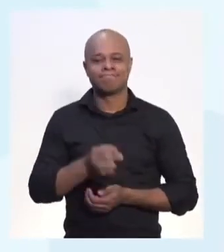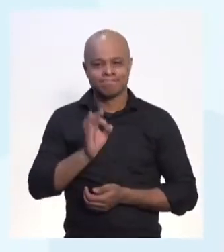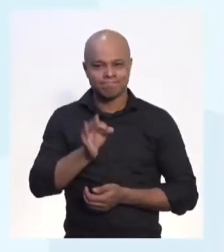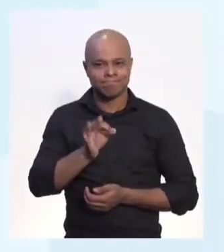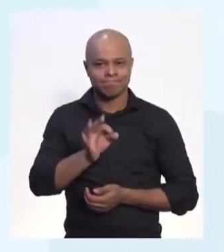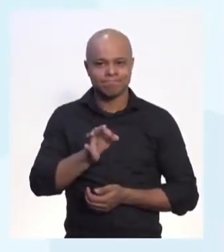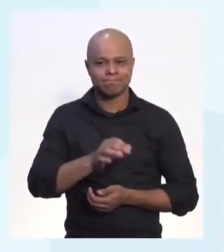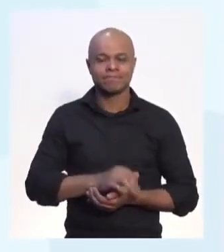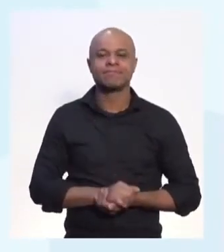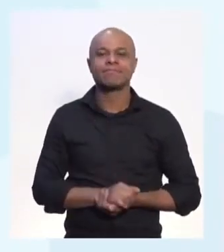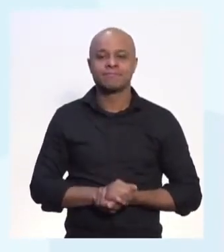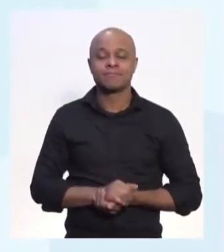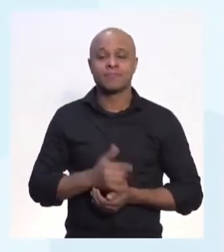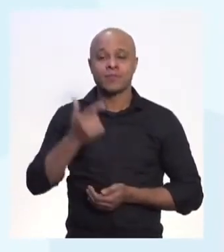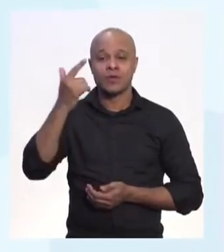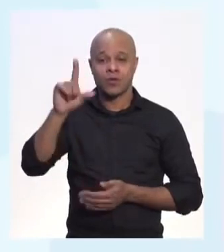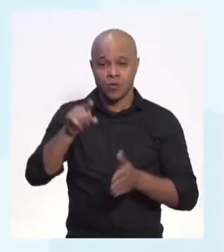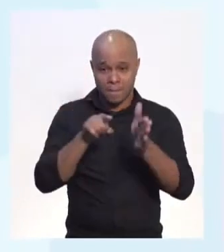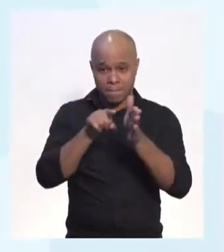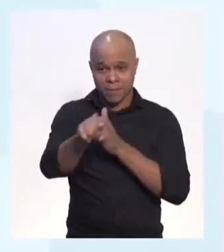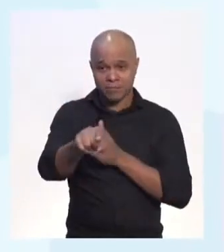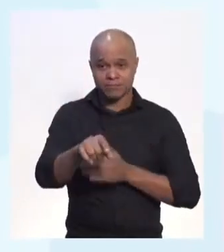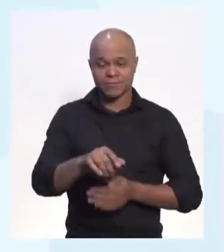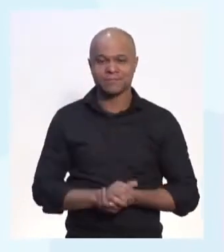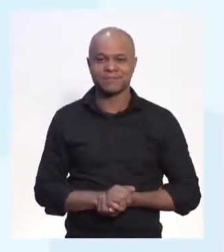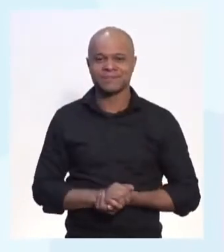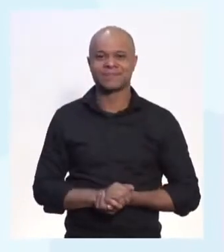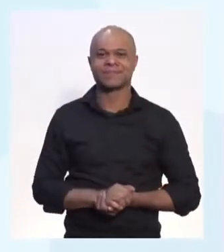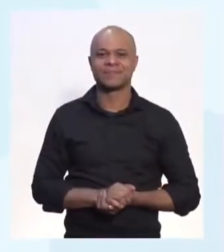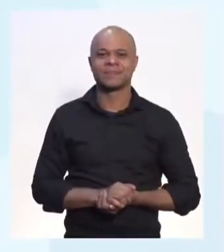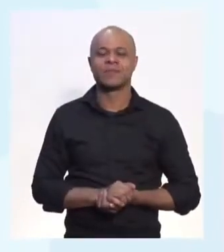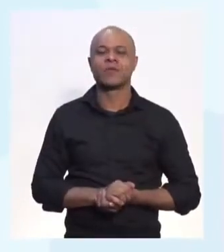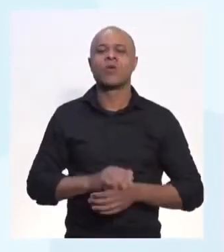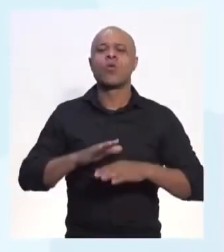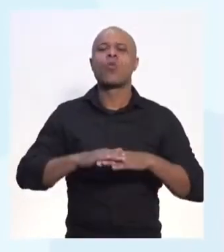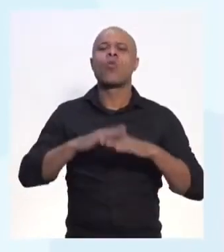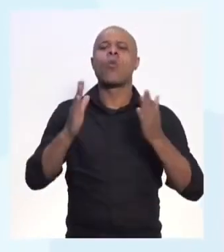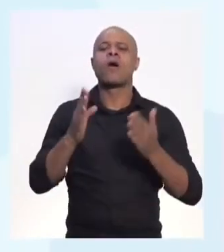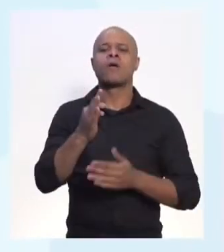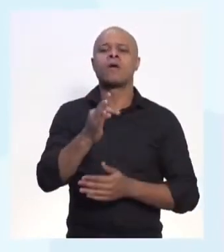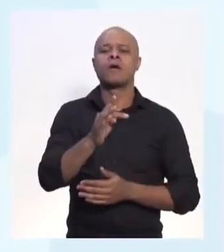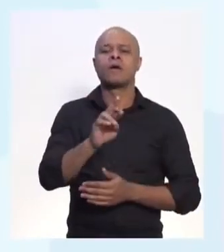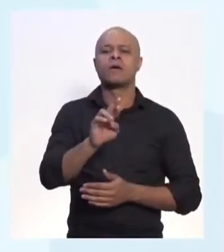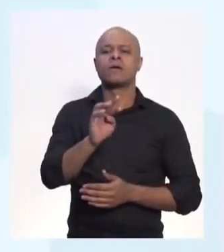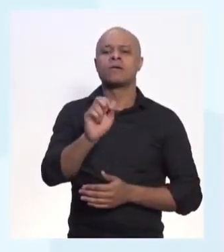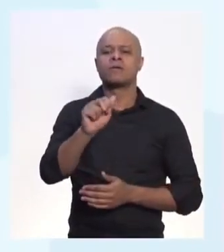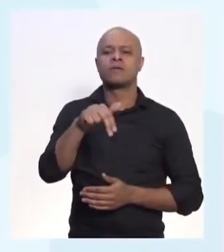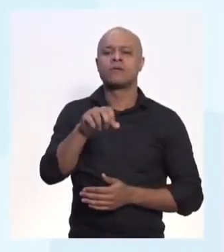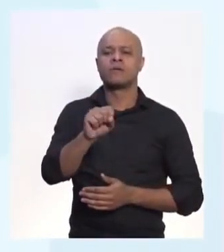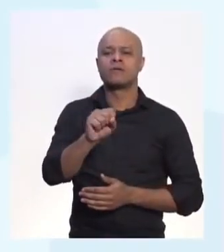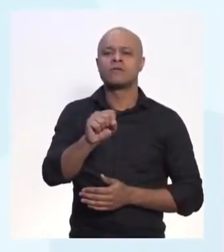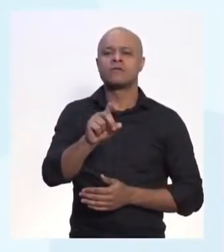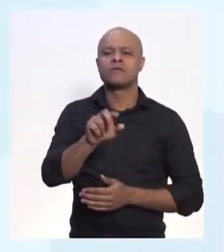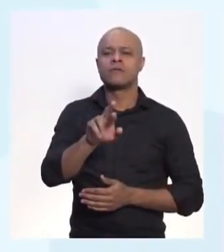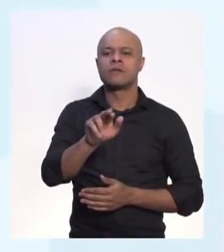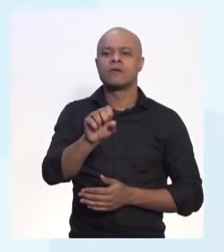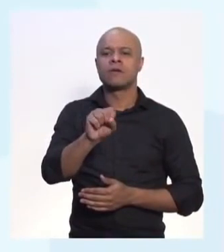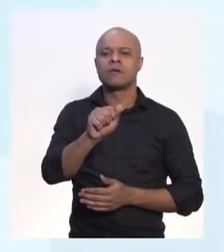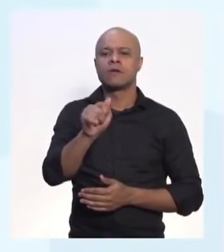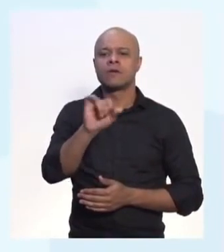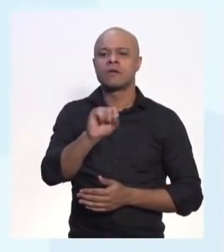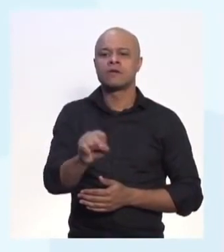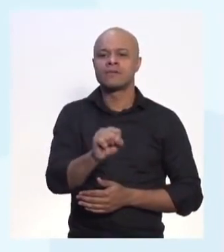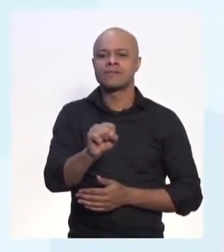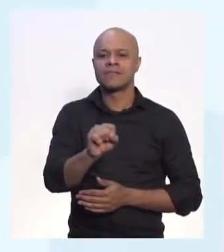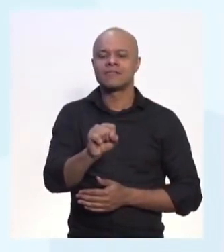tá? Próxima pergunta, atividade 2 para a galera mandar pra gente. Quais são as transversais, Alessandra? Um minutinho para eles? Acho que é mais tranquilo,